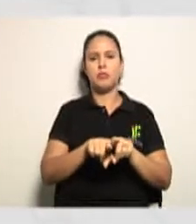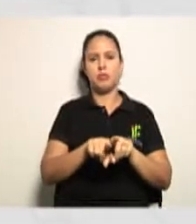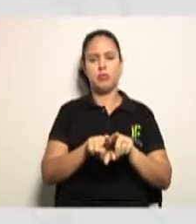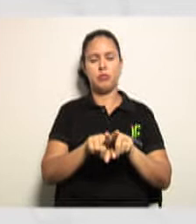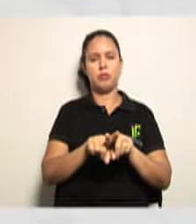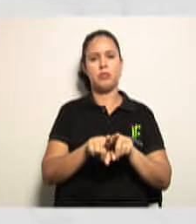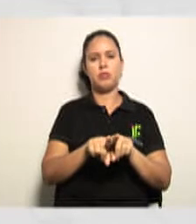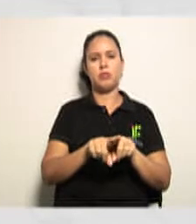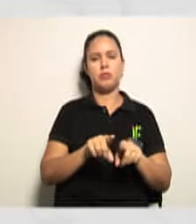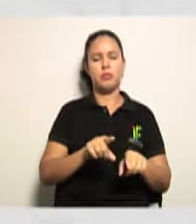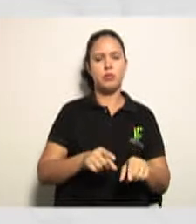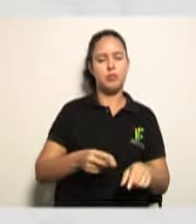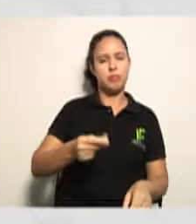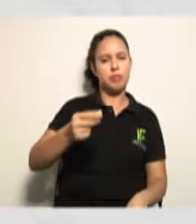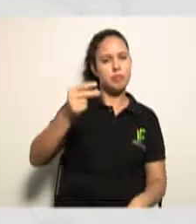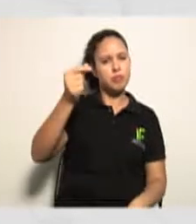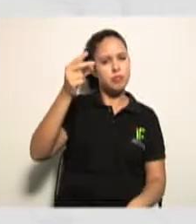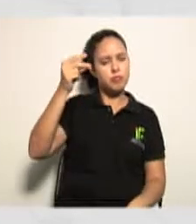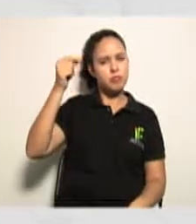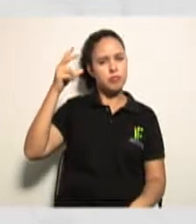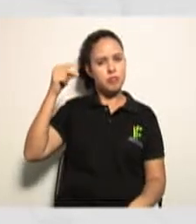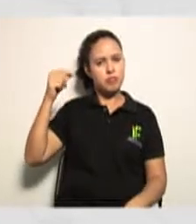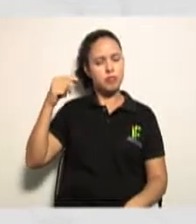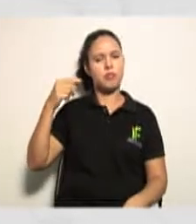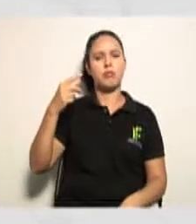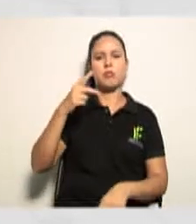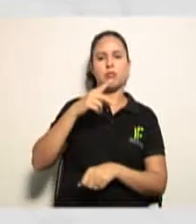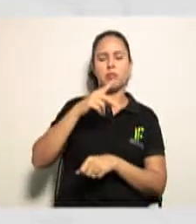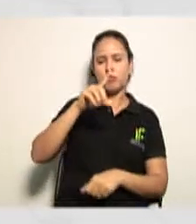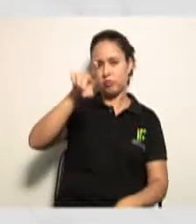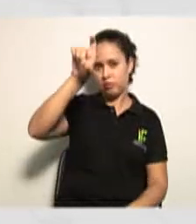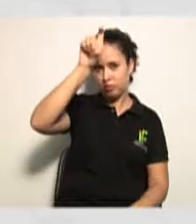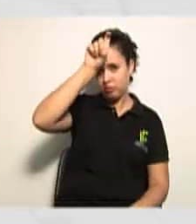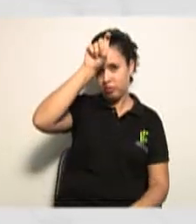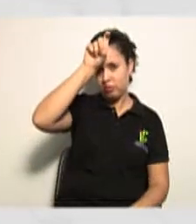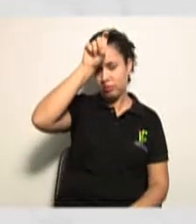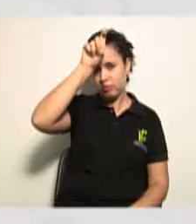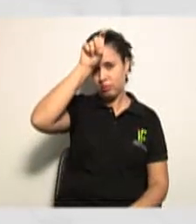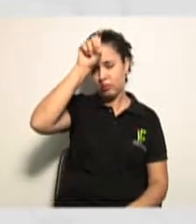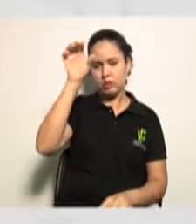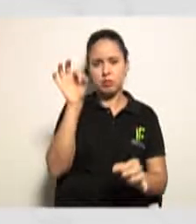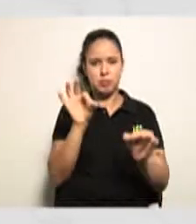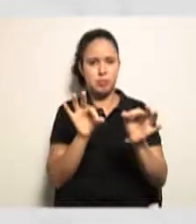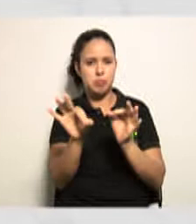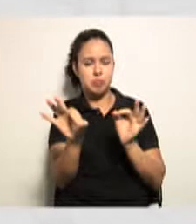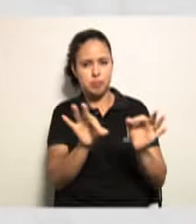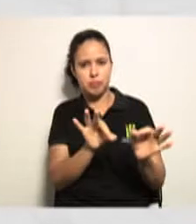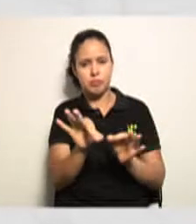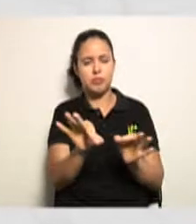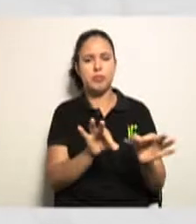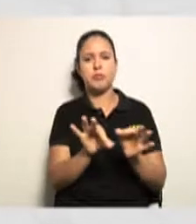gente estuda lá na história que os faraós, os reis organizaram essas questões. Na história da igreja,